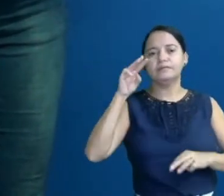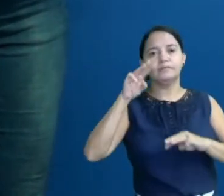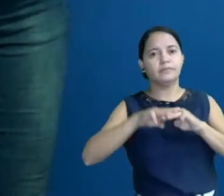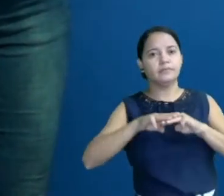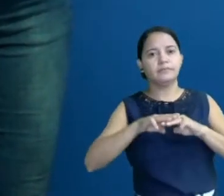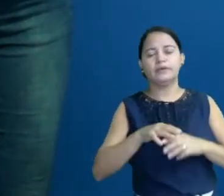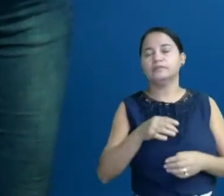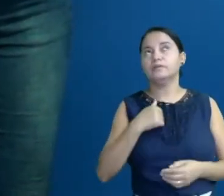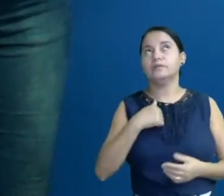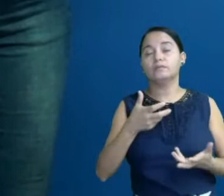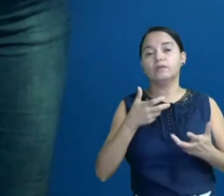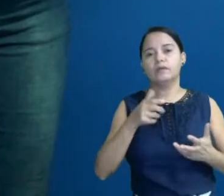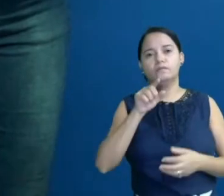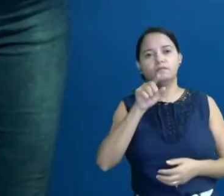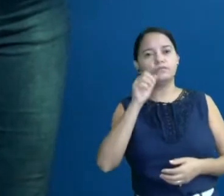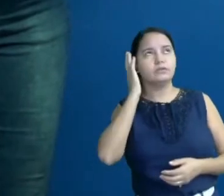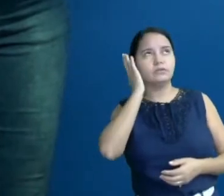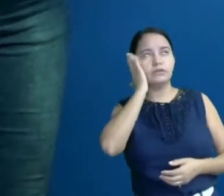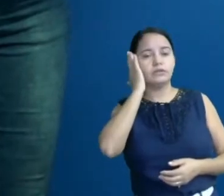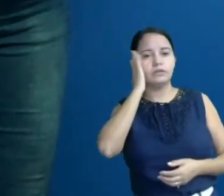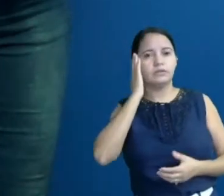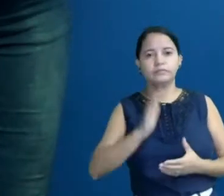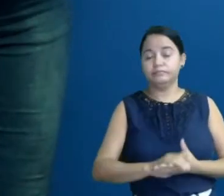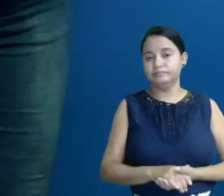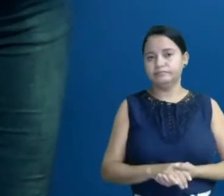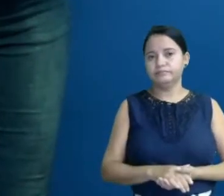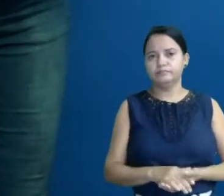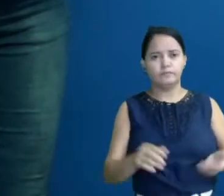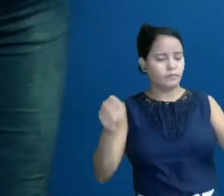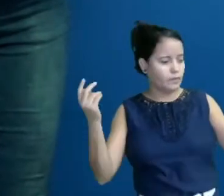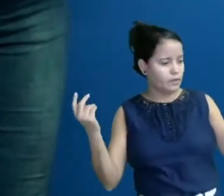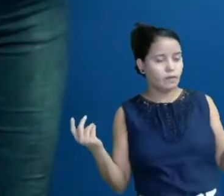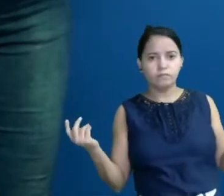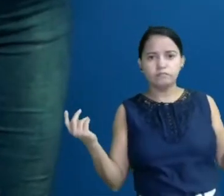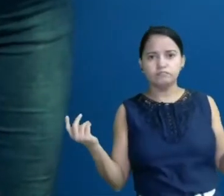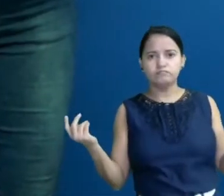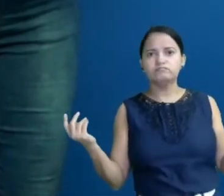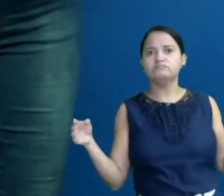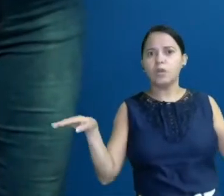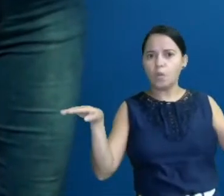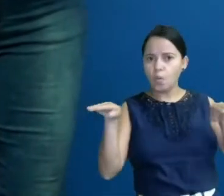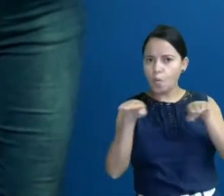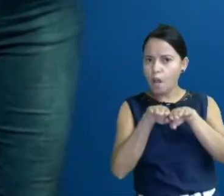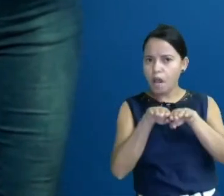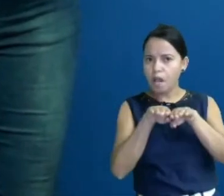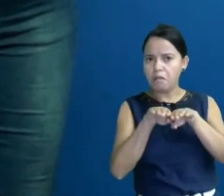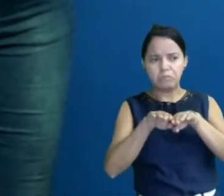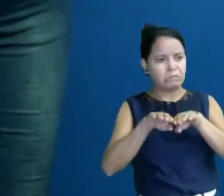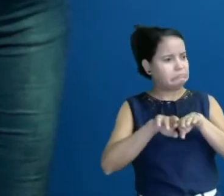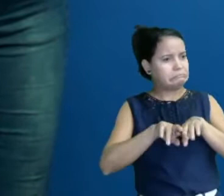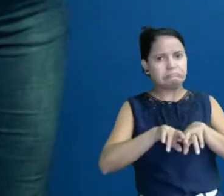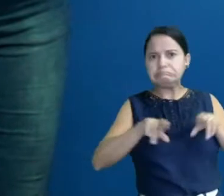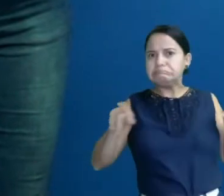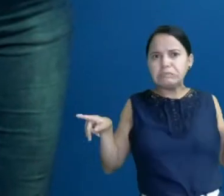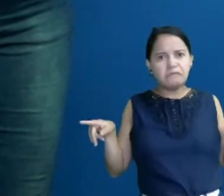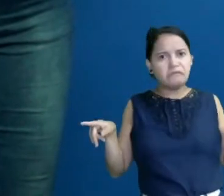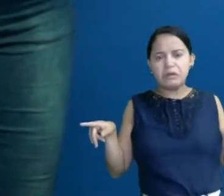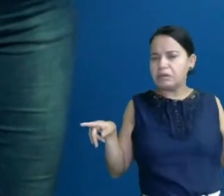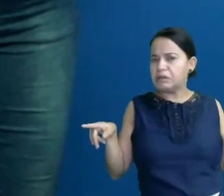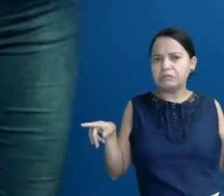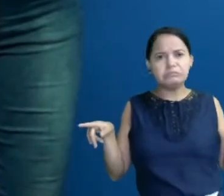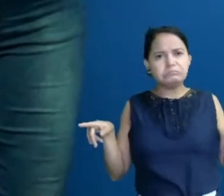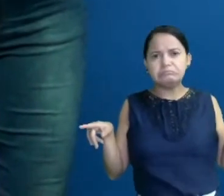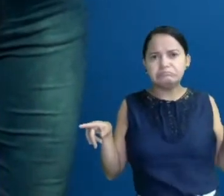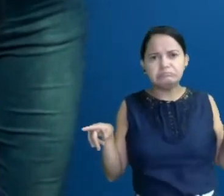essa ideia e porque igualdade porque desigualdade quem que é situações